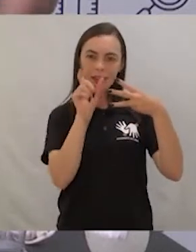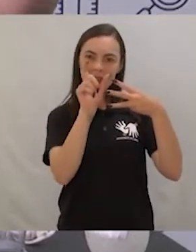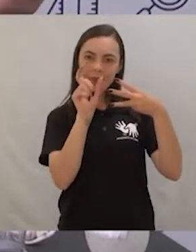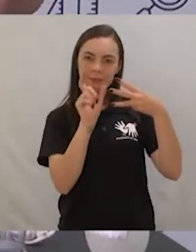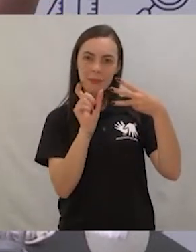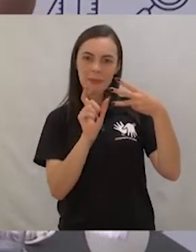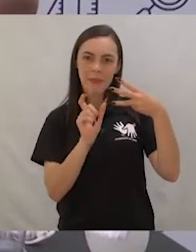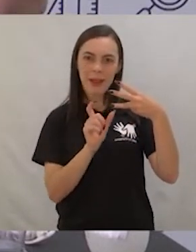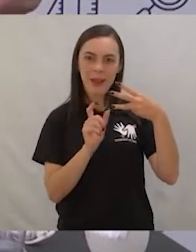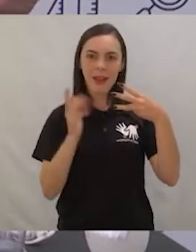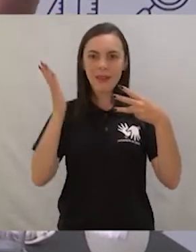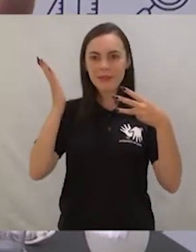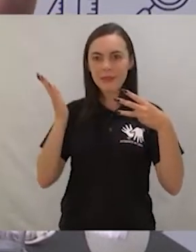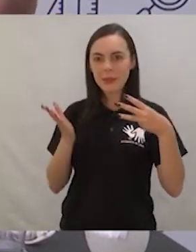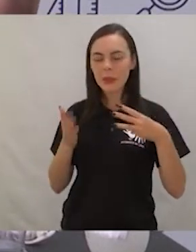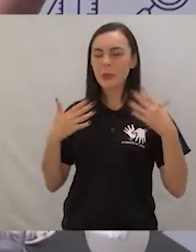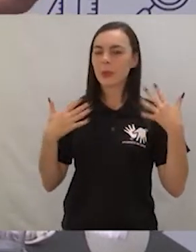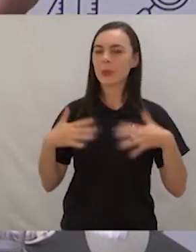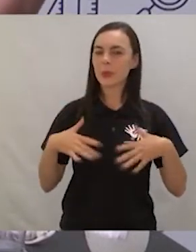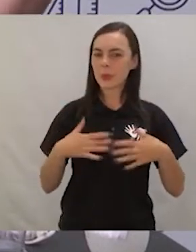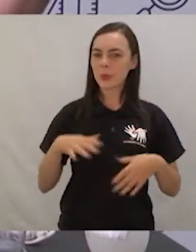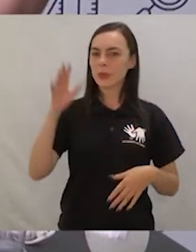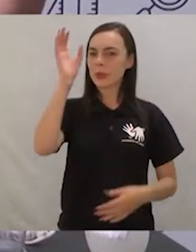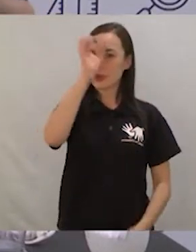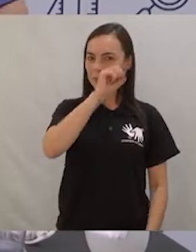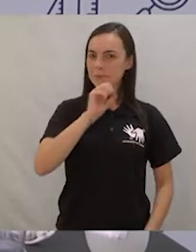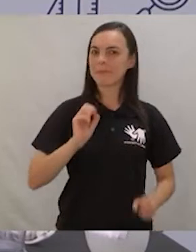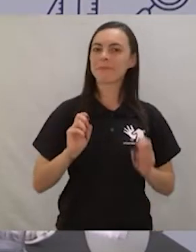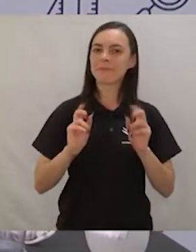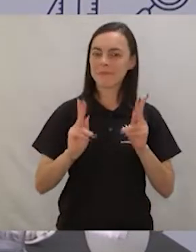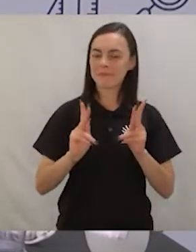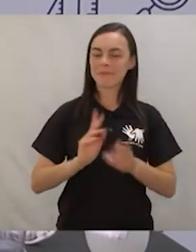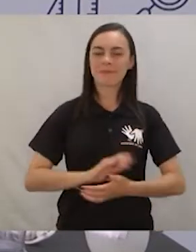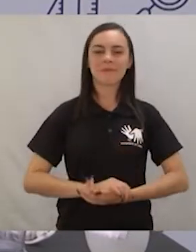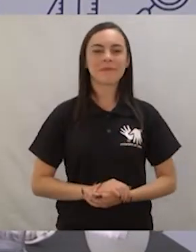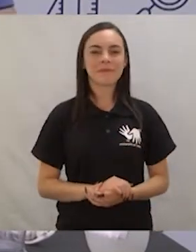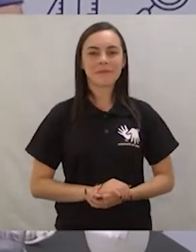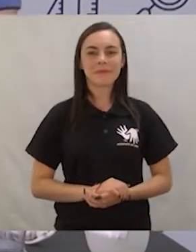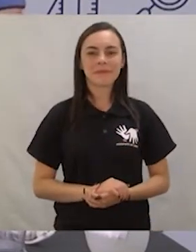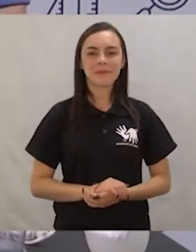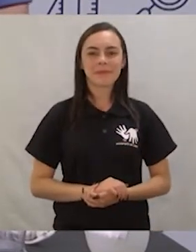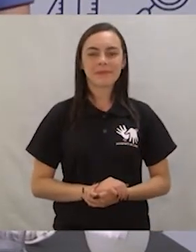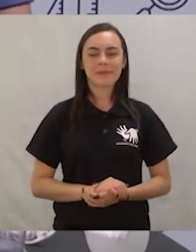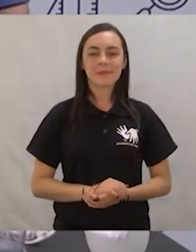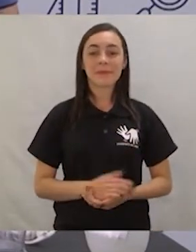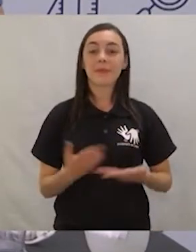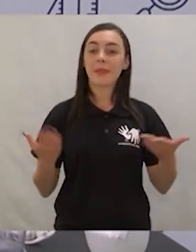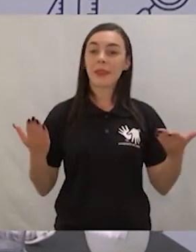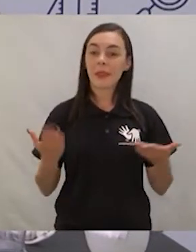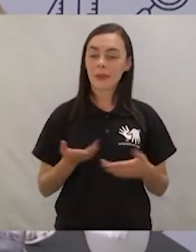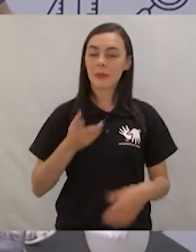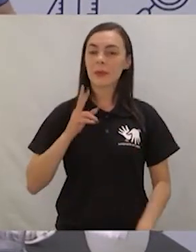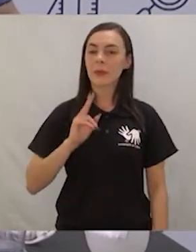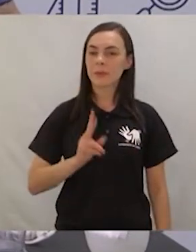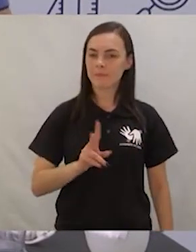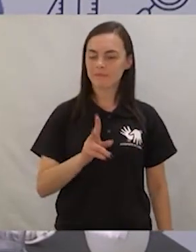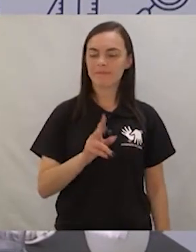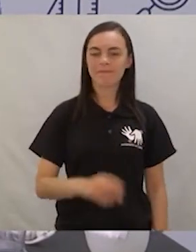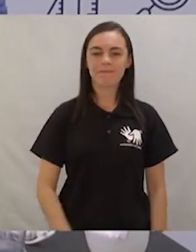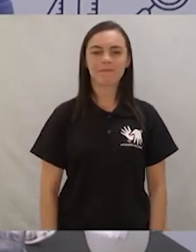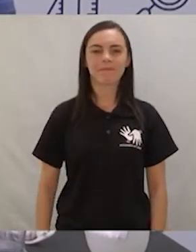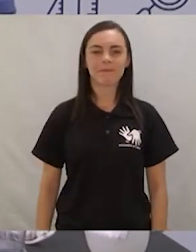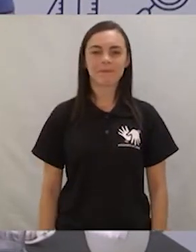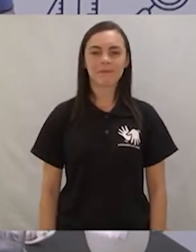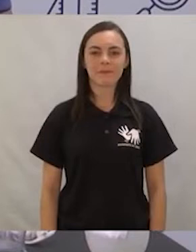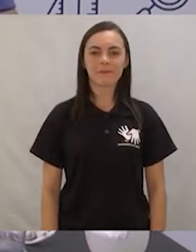né? Limpíssimo, descascado e recém-feitas, ok? Então vamos lá, vamos dar continuidade